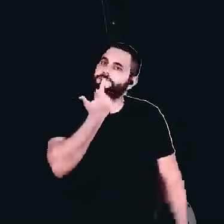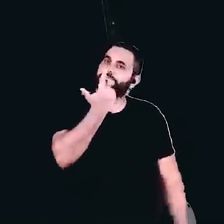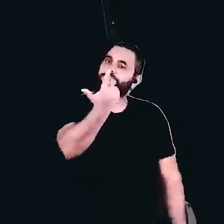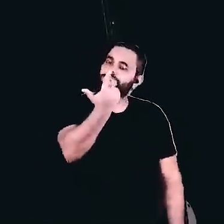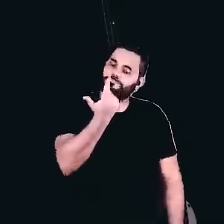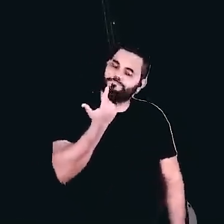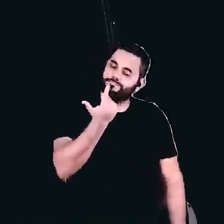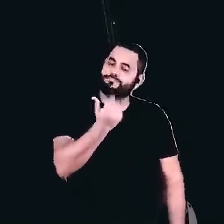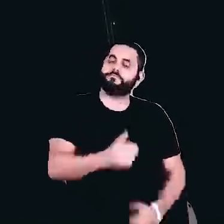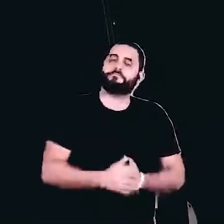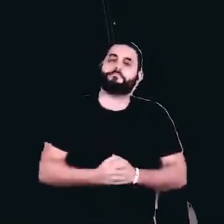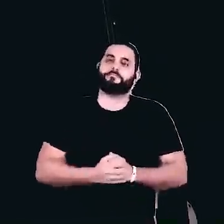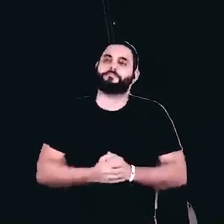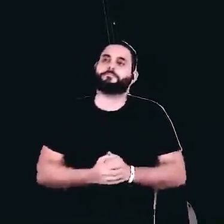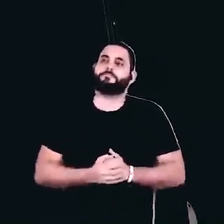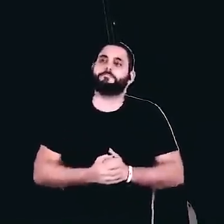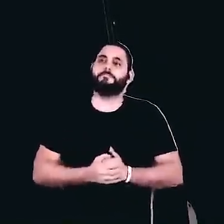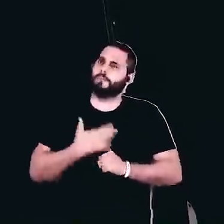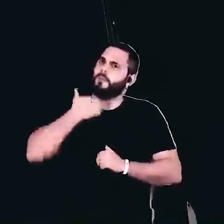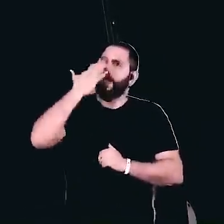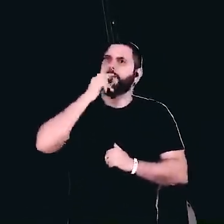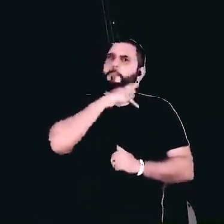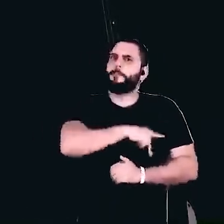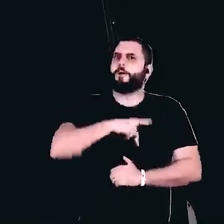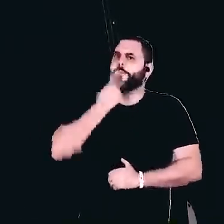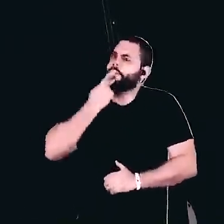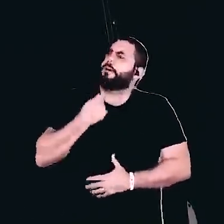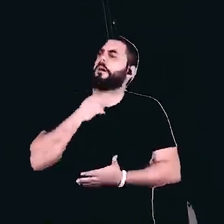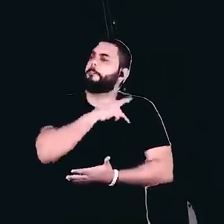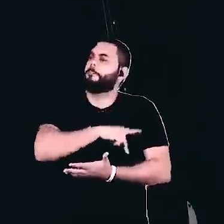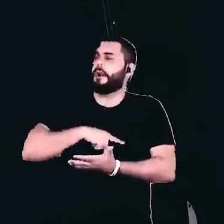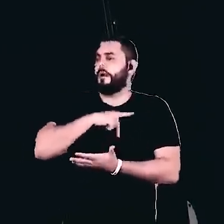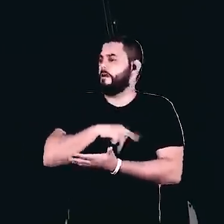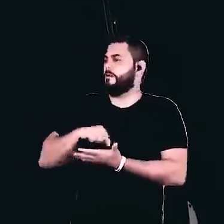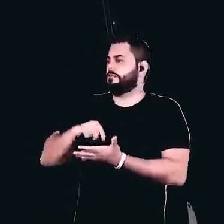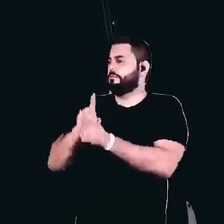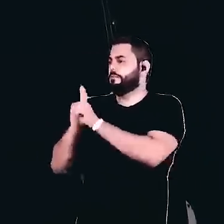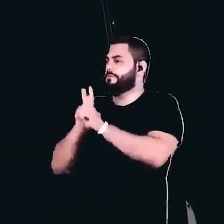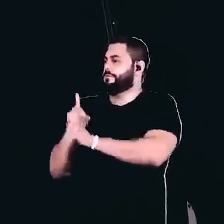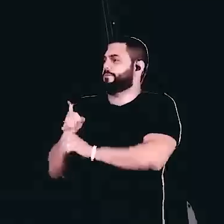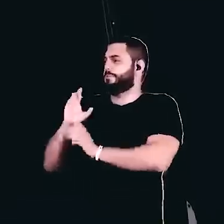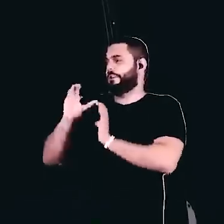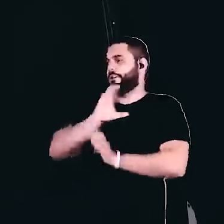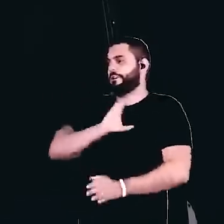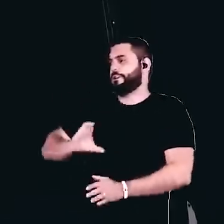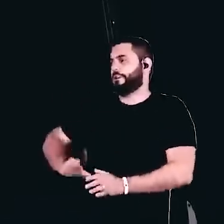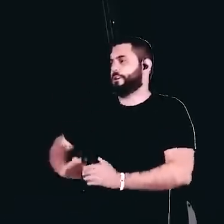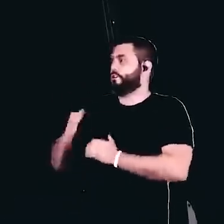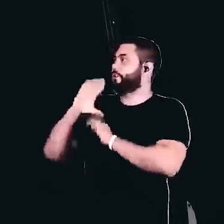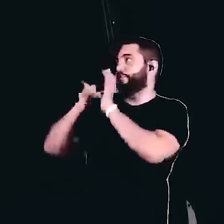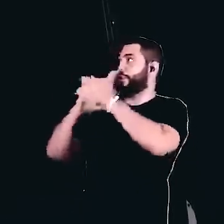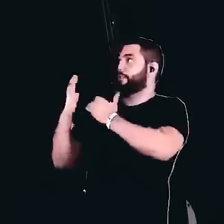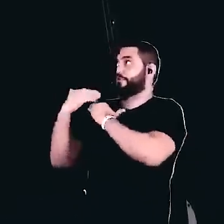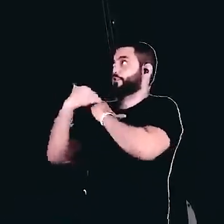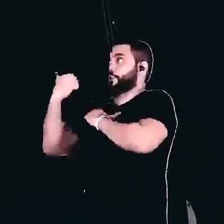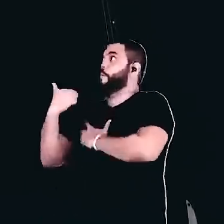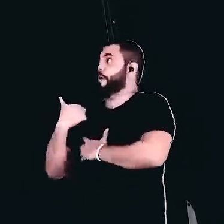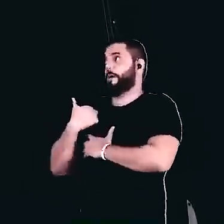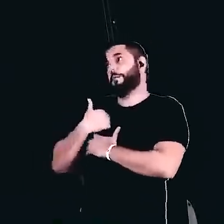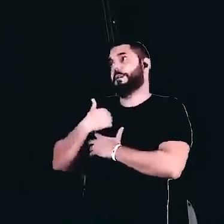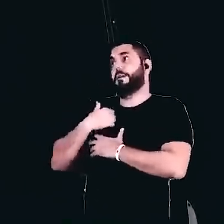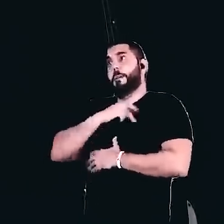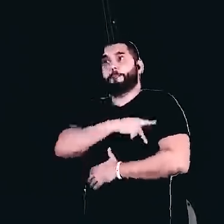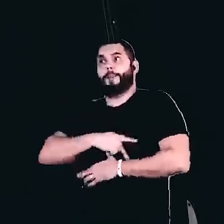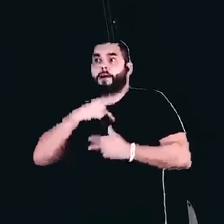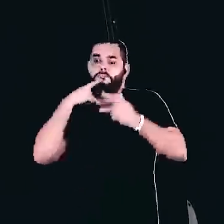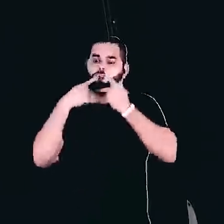dos outros. Sabe, ele poderia ter dito: Paulo, apóstolo de Cristo Jesus. Paulo, chamado por Cristo Jesus. Paulo,